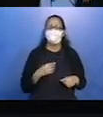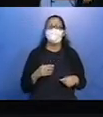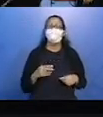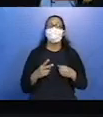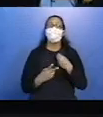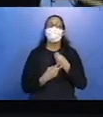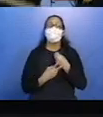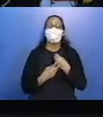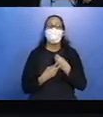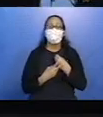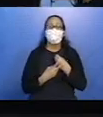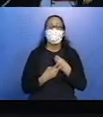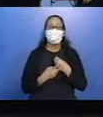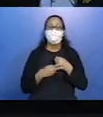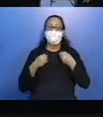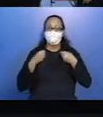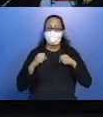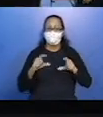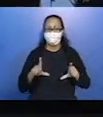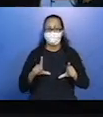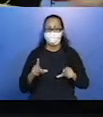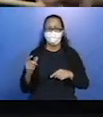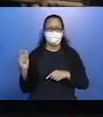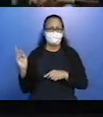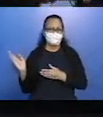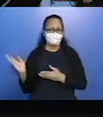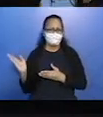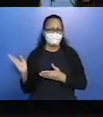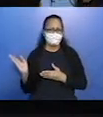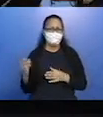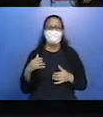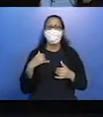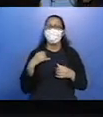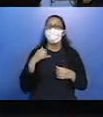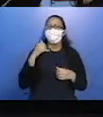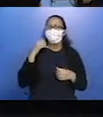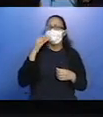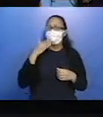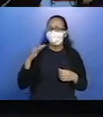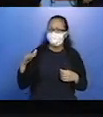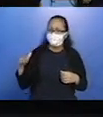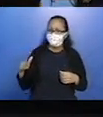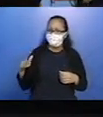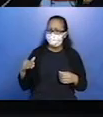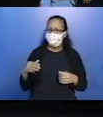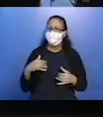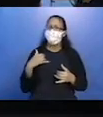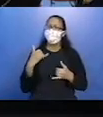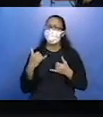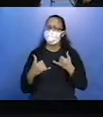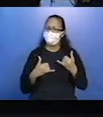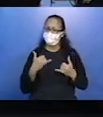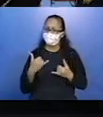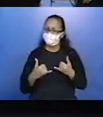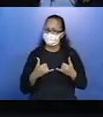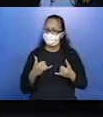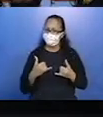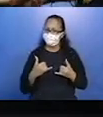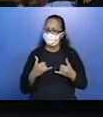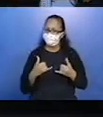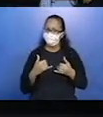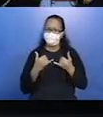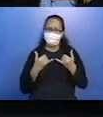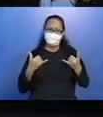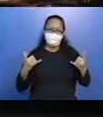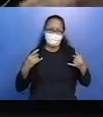estão brincando, elas estão pulando corda. E aqui, ó, eles estão dançando e cantando, né? Então, dançar e cantar